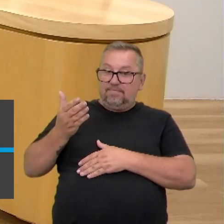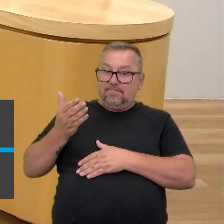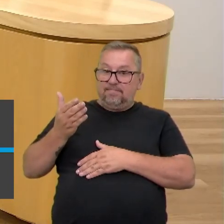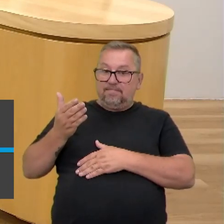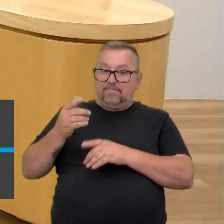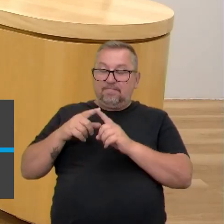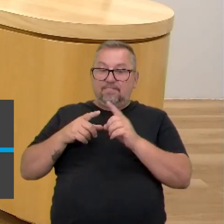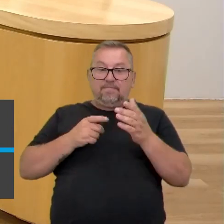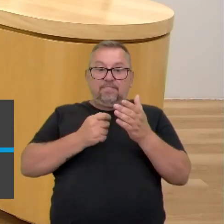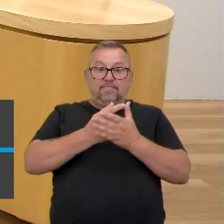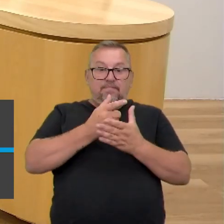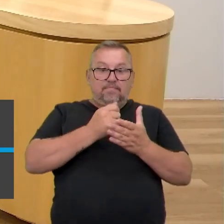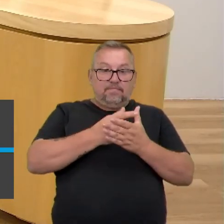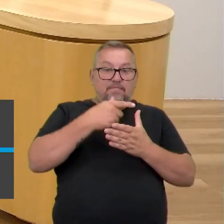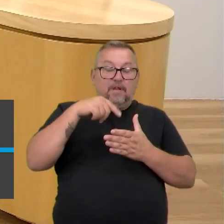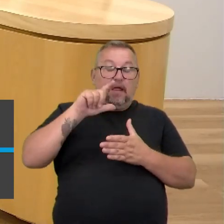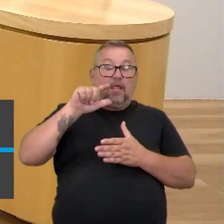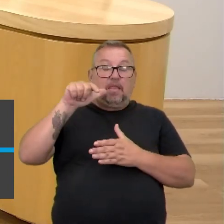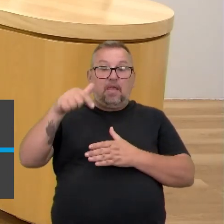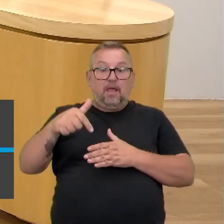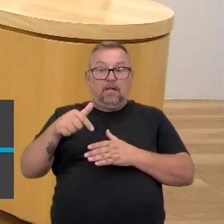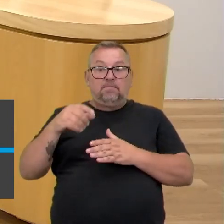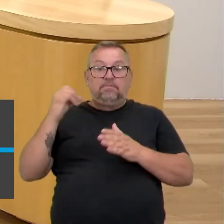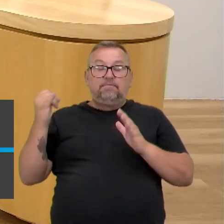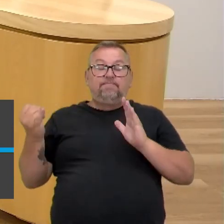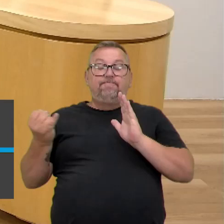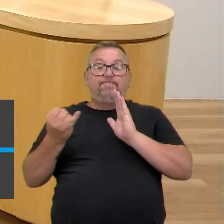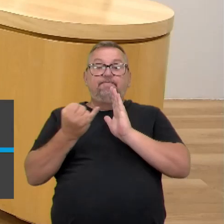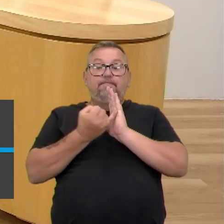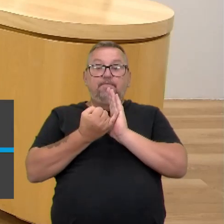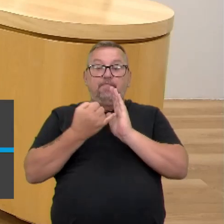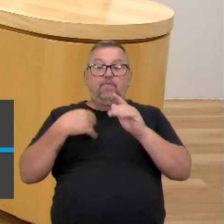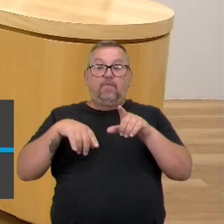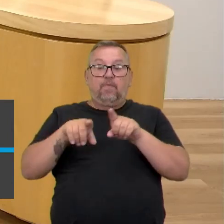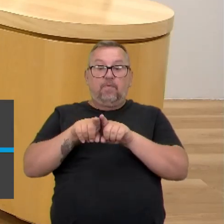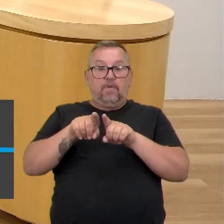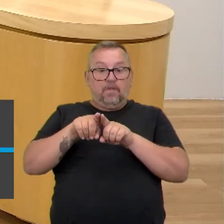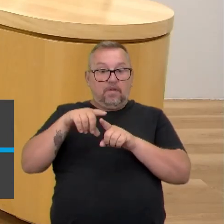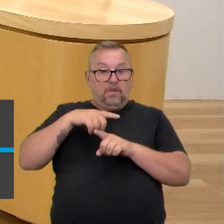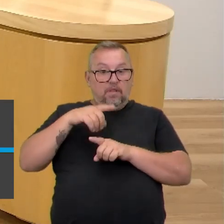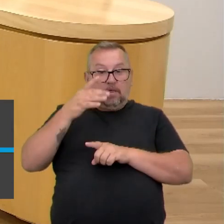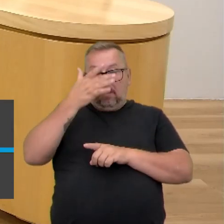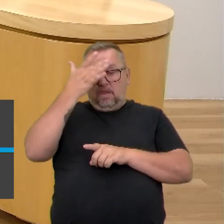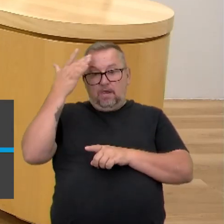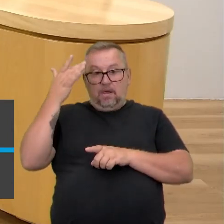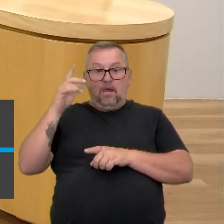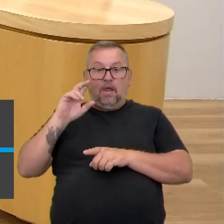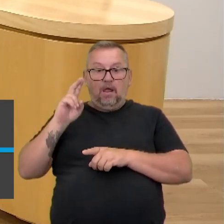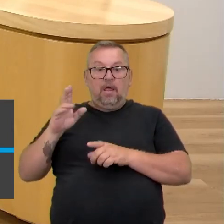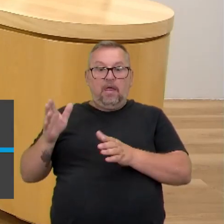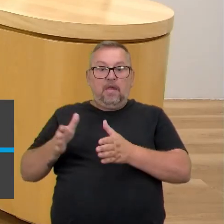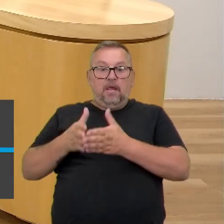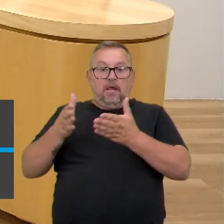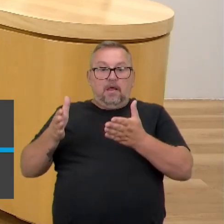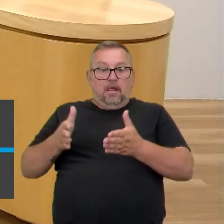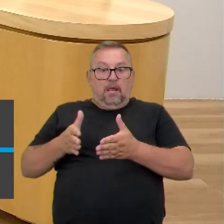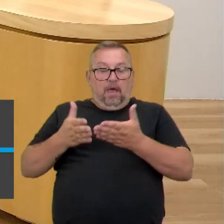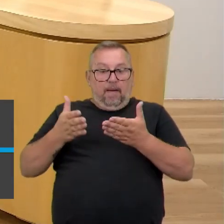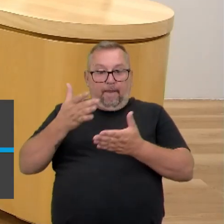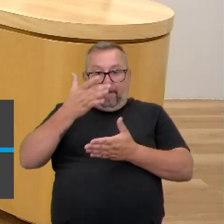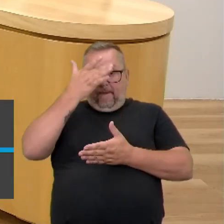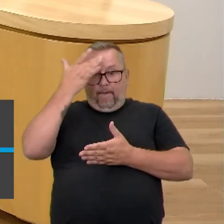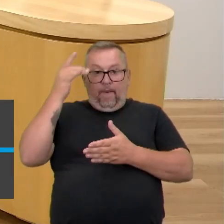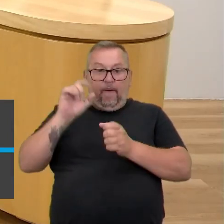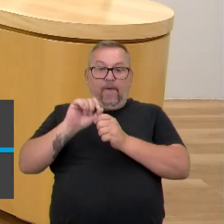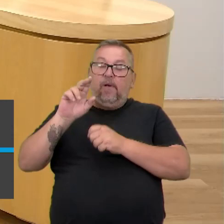através da compra e depois tributária, eu alijo essas pessoas pobres da possibilidade, então, de